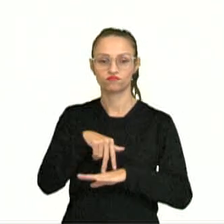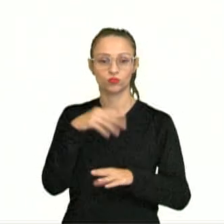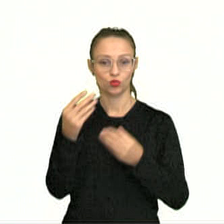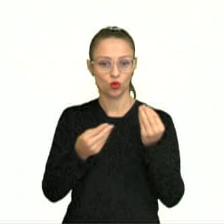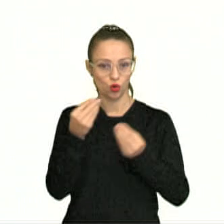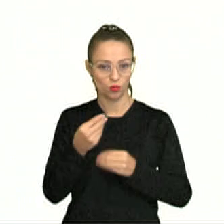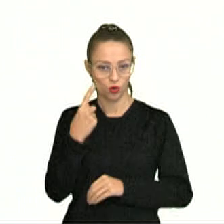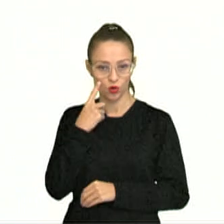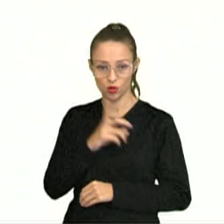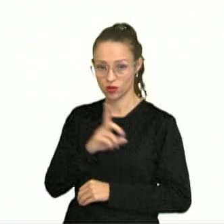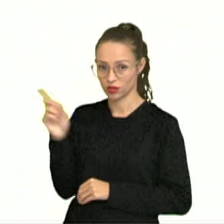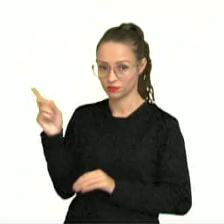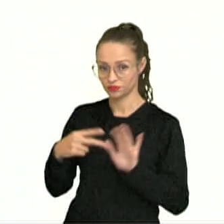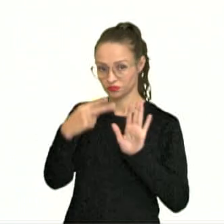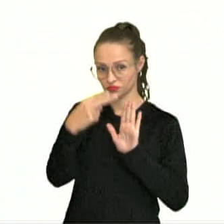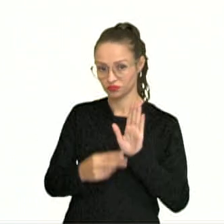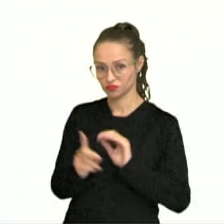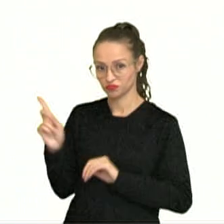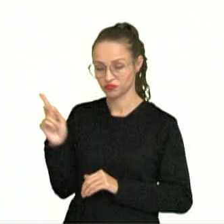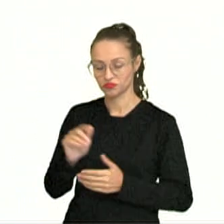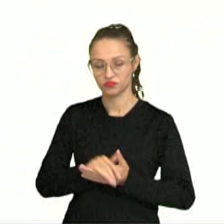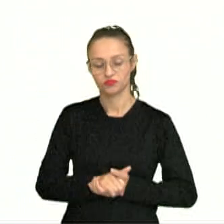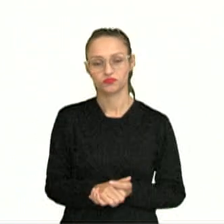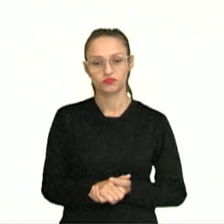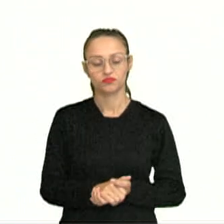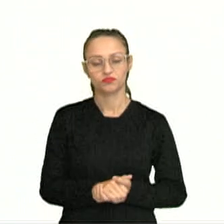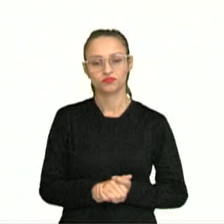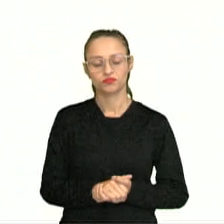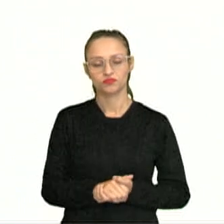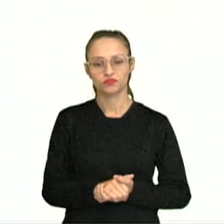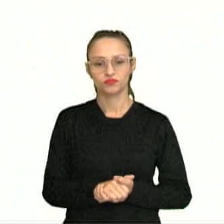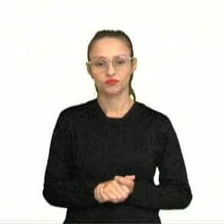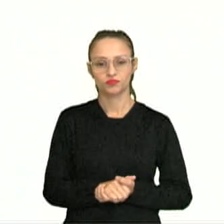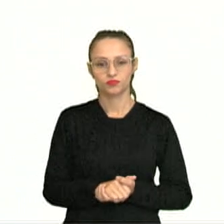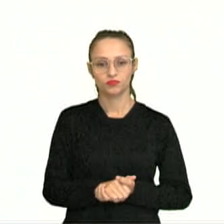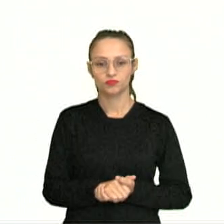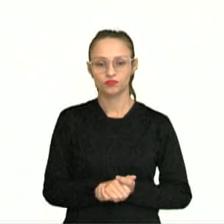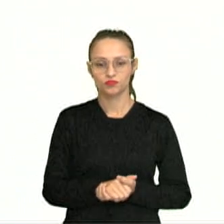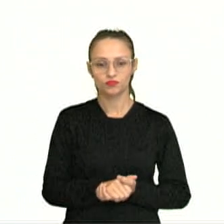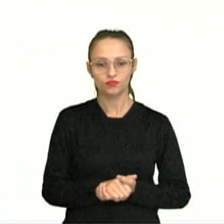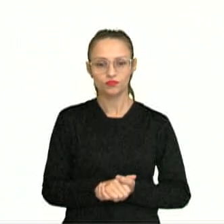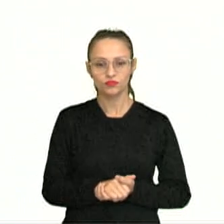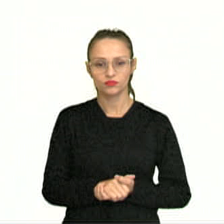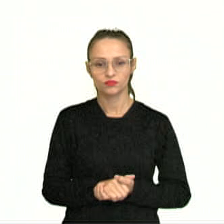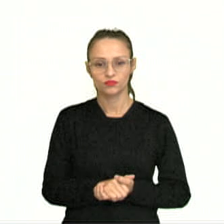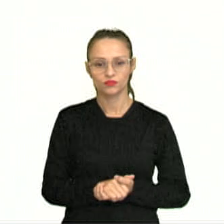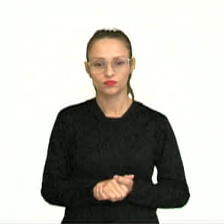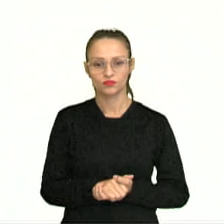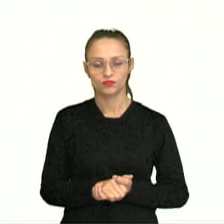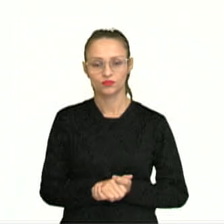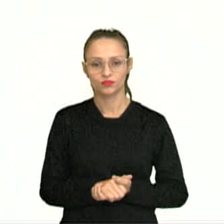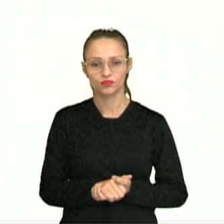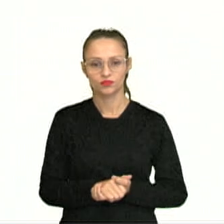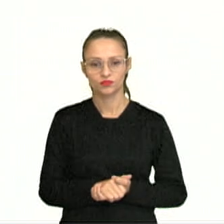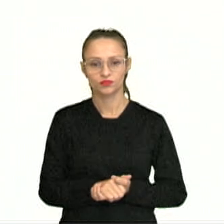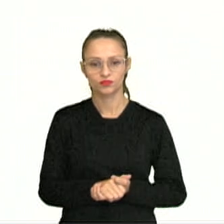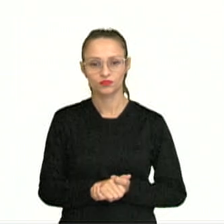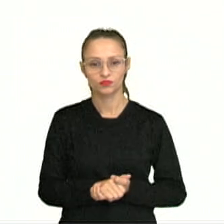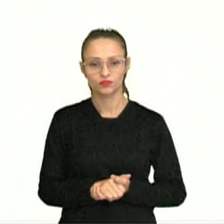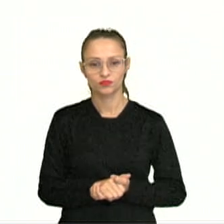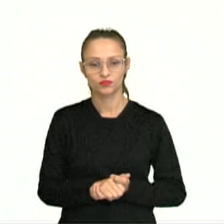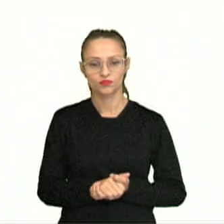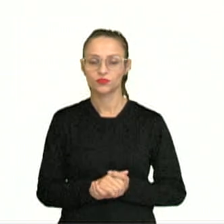cotidianos, lenguaje informal, personagem de atualidade, textos largos, fatos